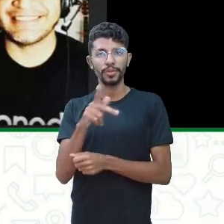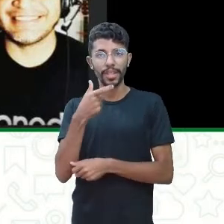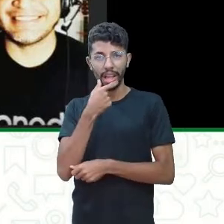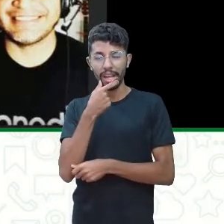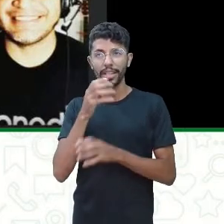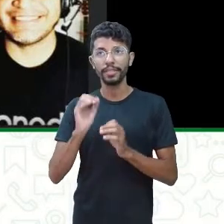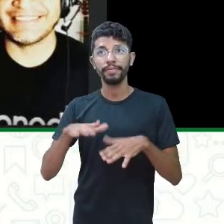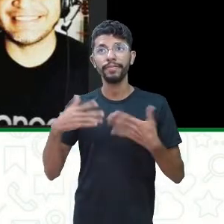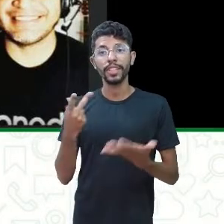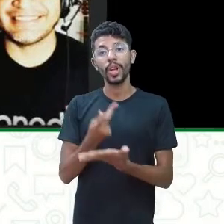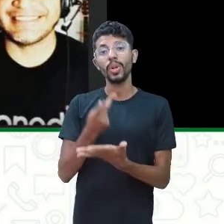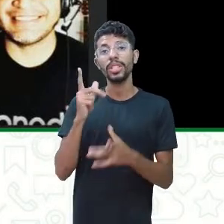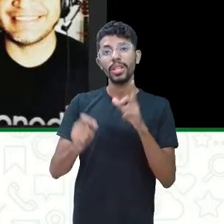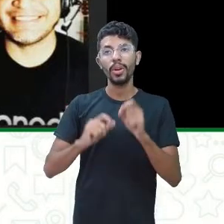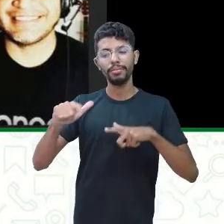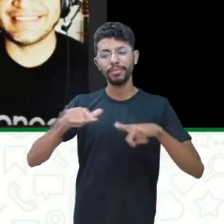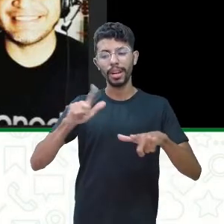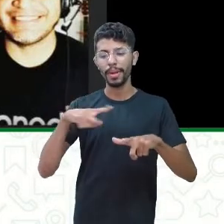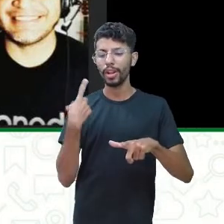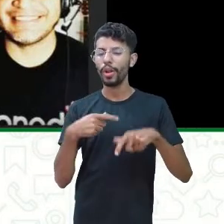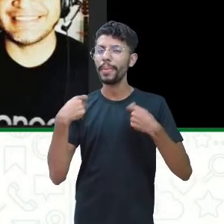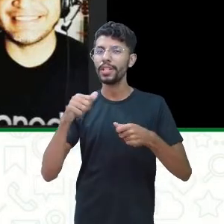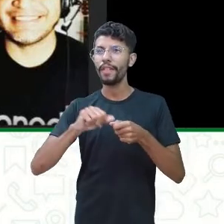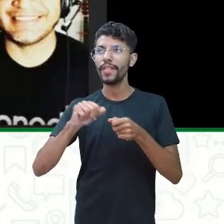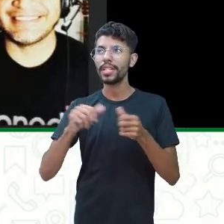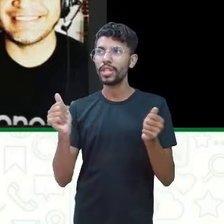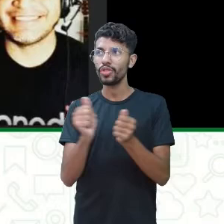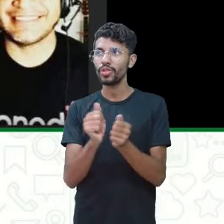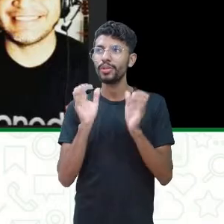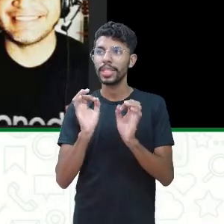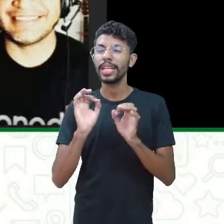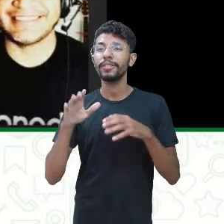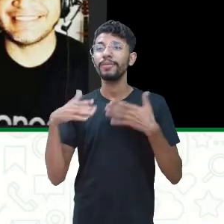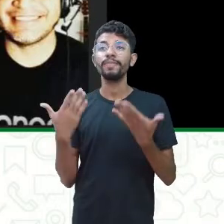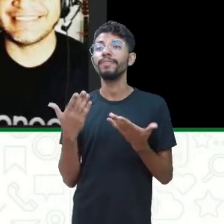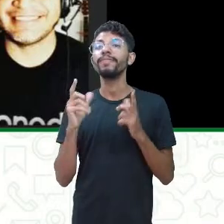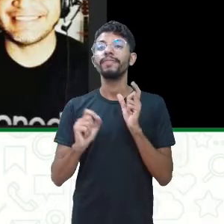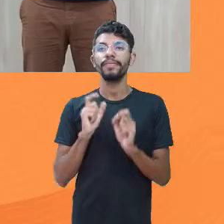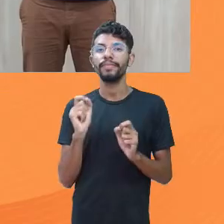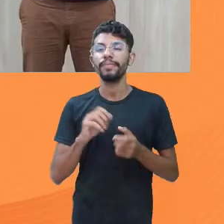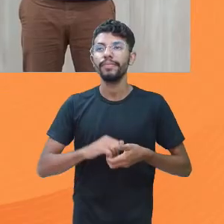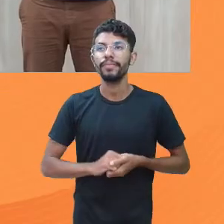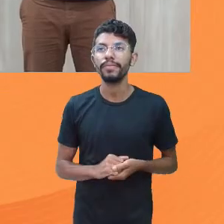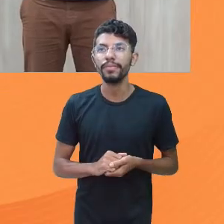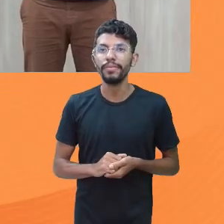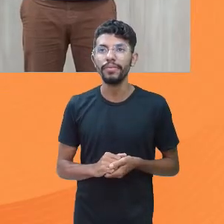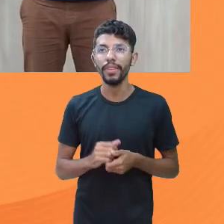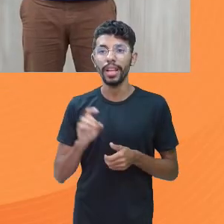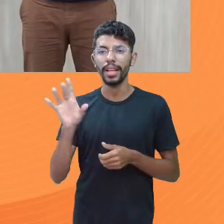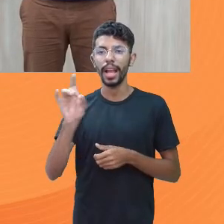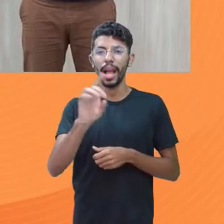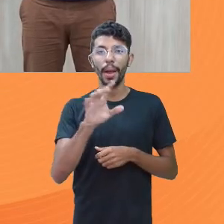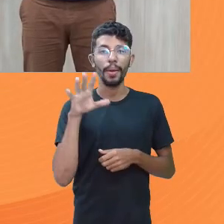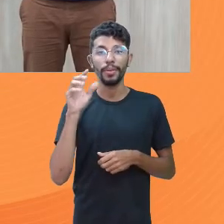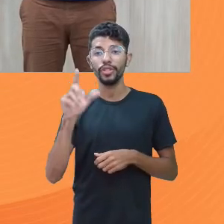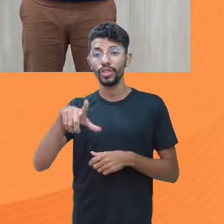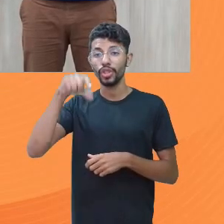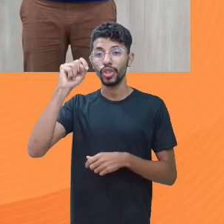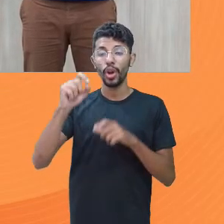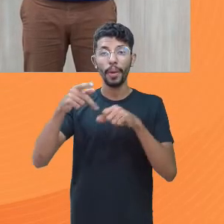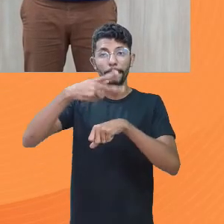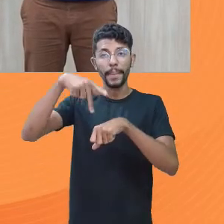aconteceu um trabalho lá que a gente fez junto, que foi o seguinte, cada um vai pegar uma nacionalidade e vai